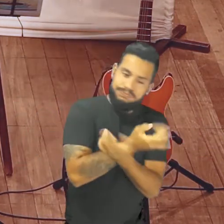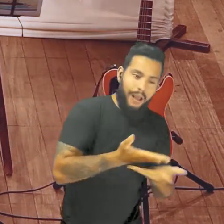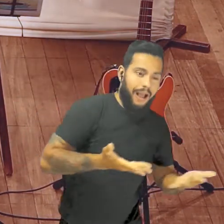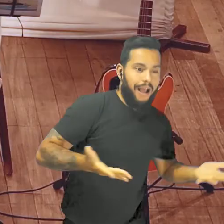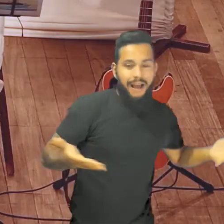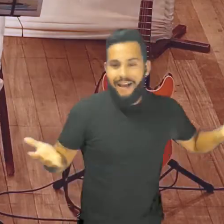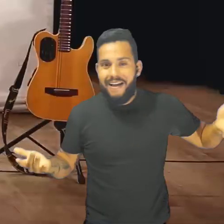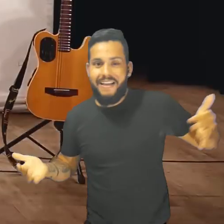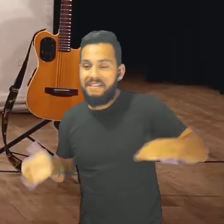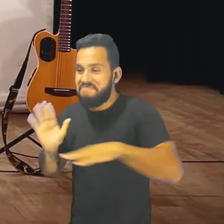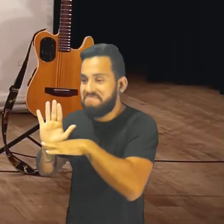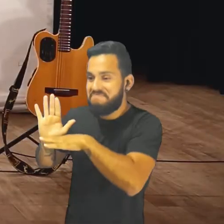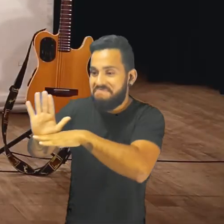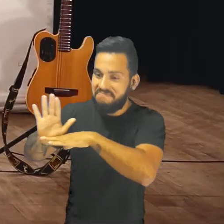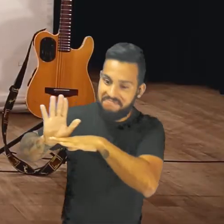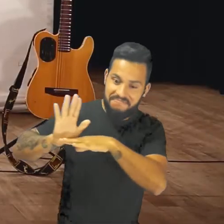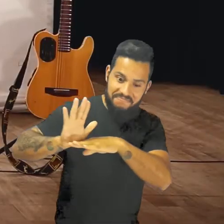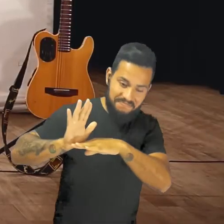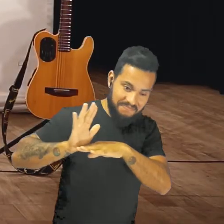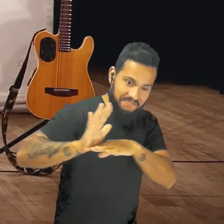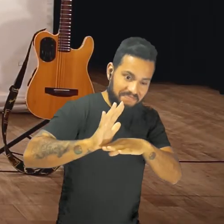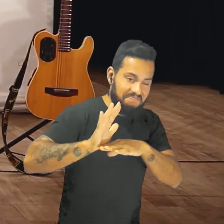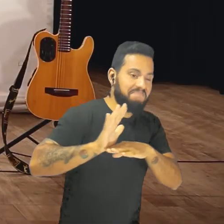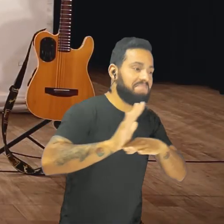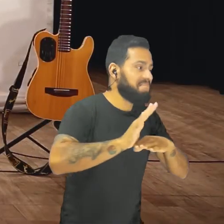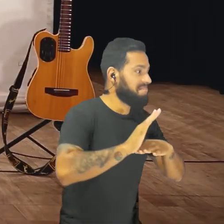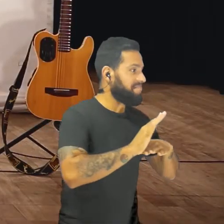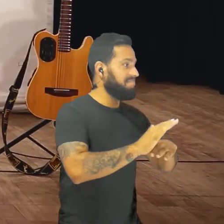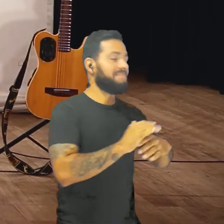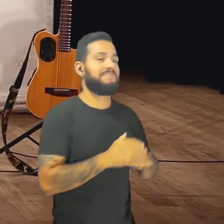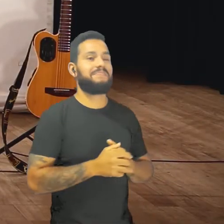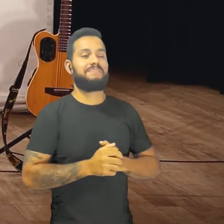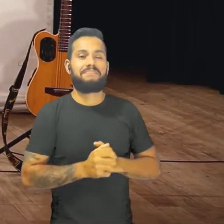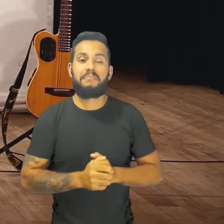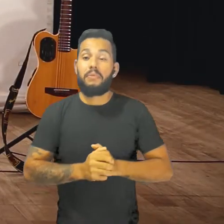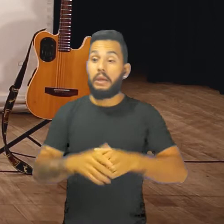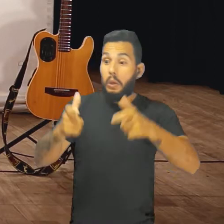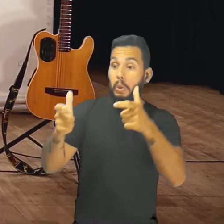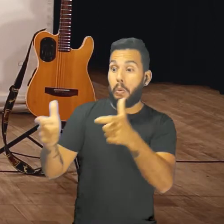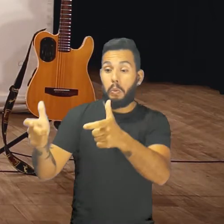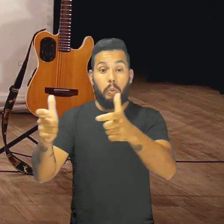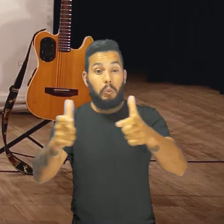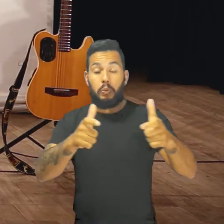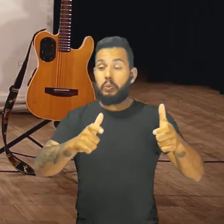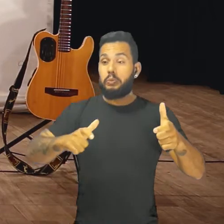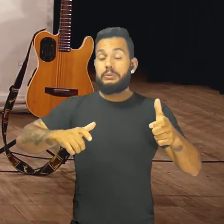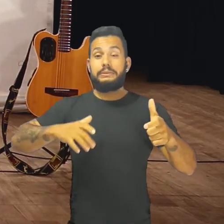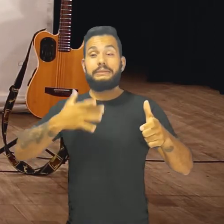Desde que eu ajude, cumpro a missão. Onde existe a sede,